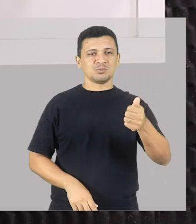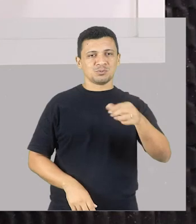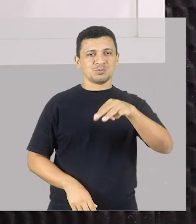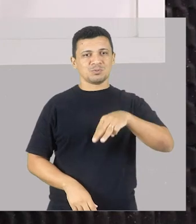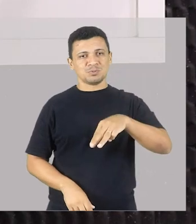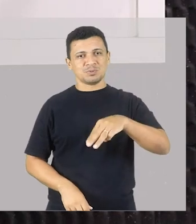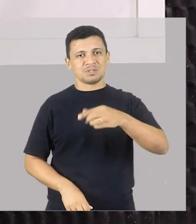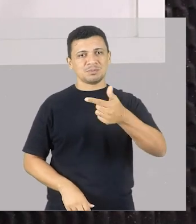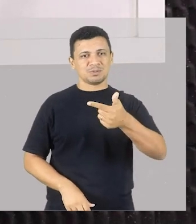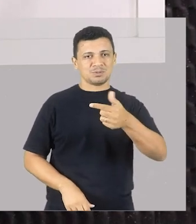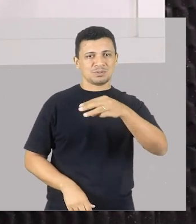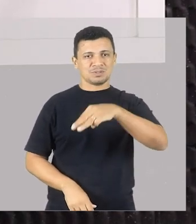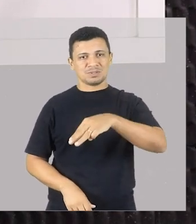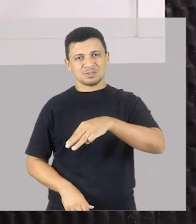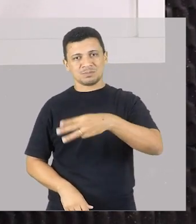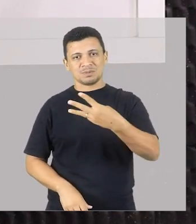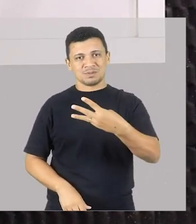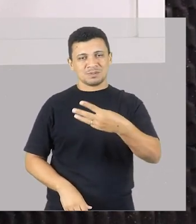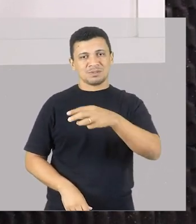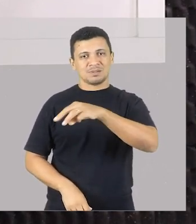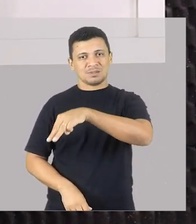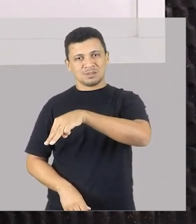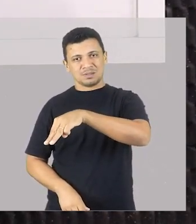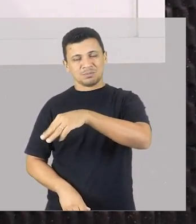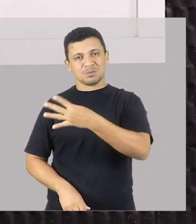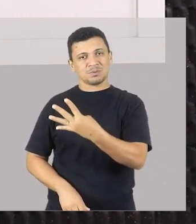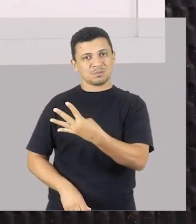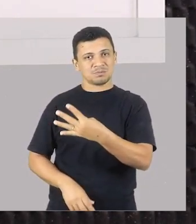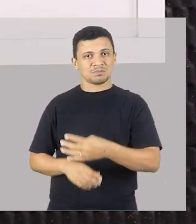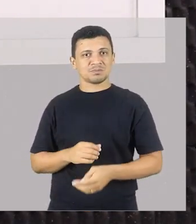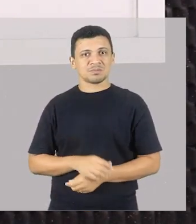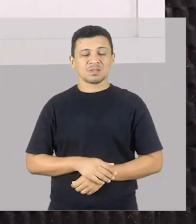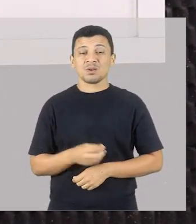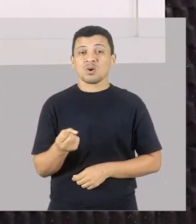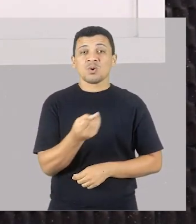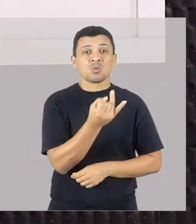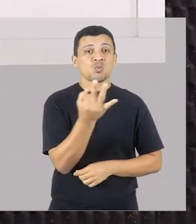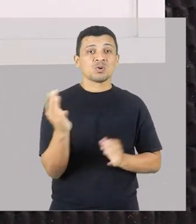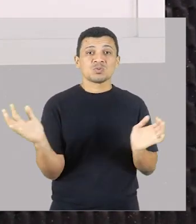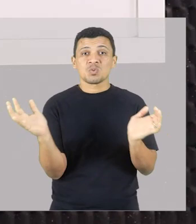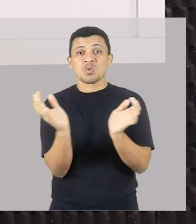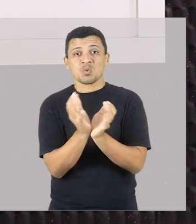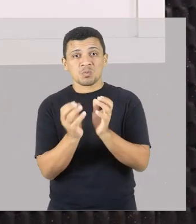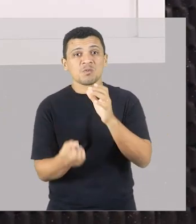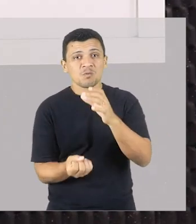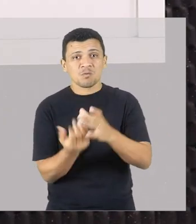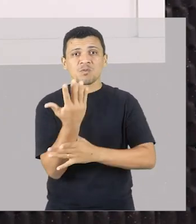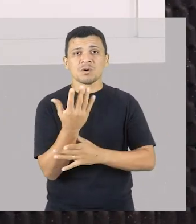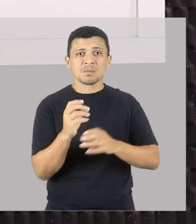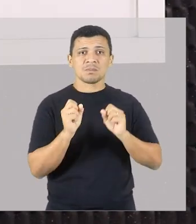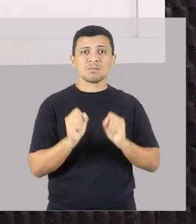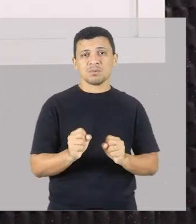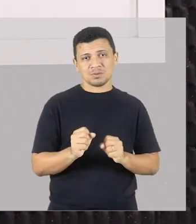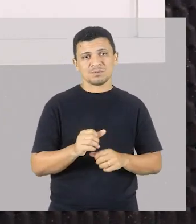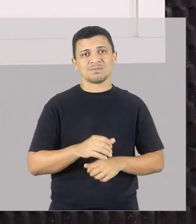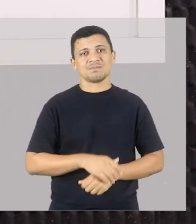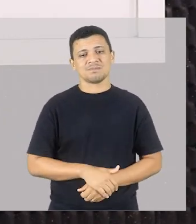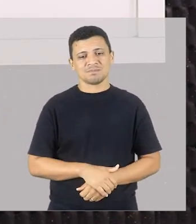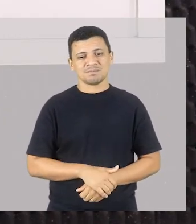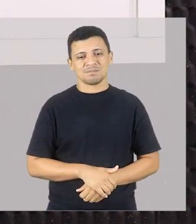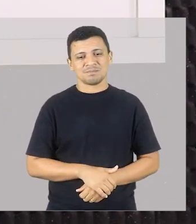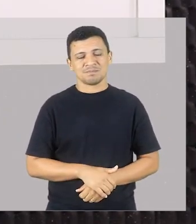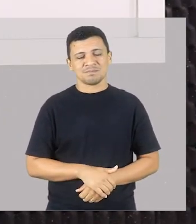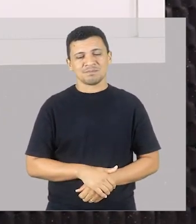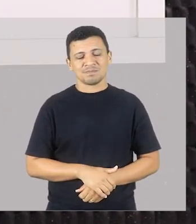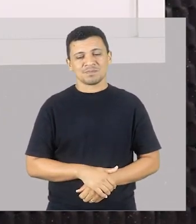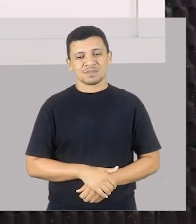3, menina 4. Ora, então ele quer saber quantos grupos ele pode formar com essa situação.